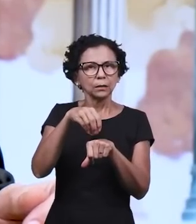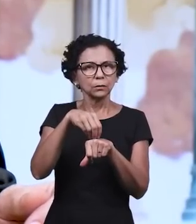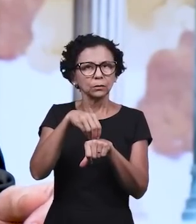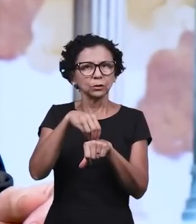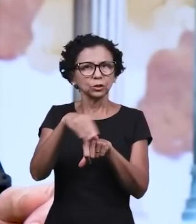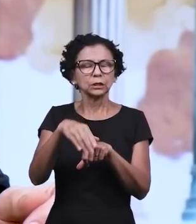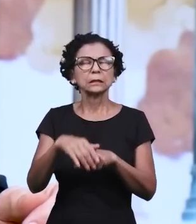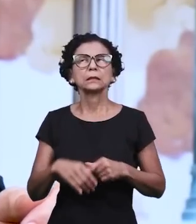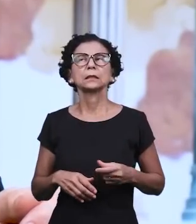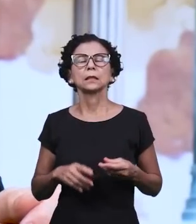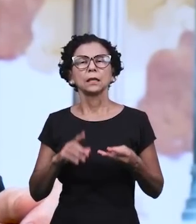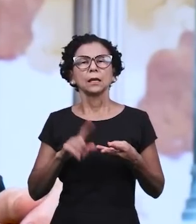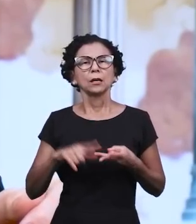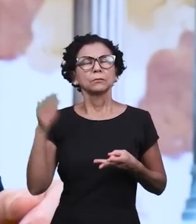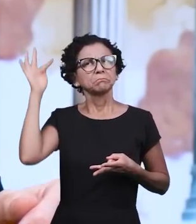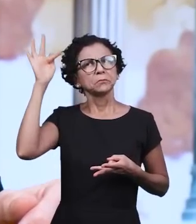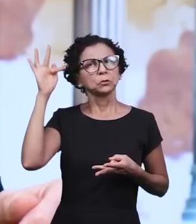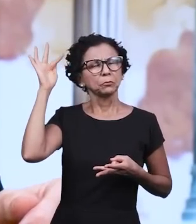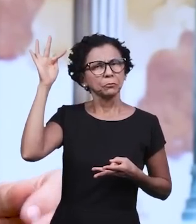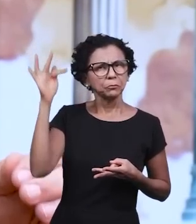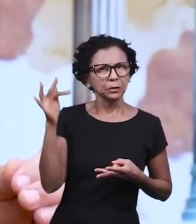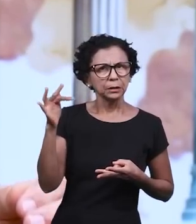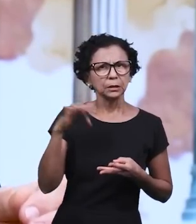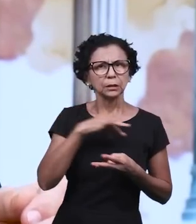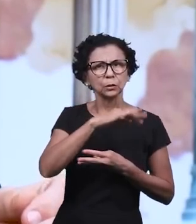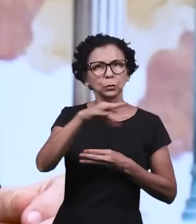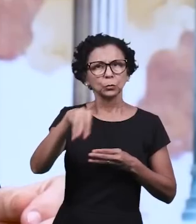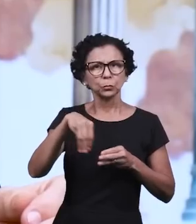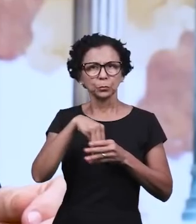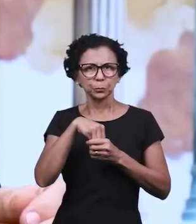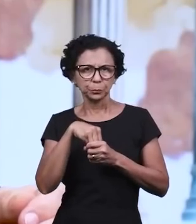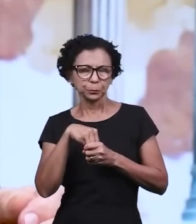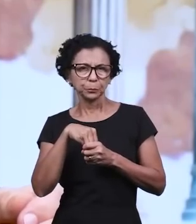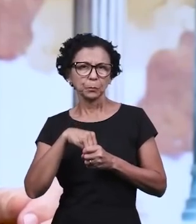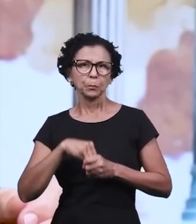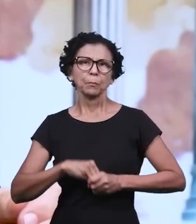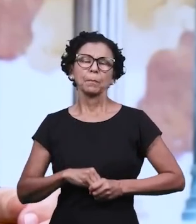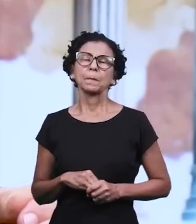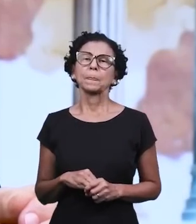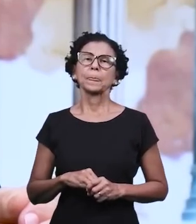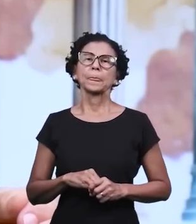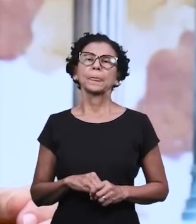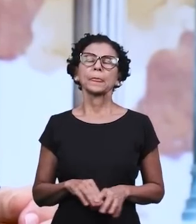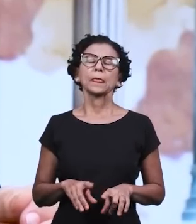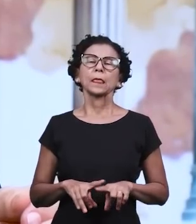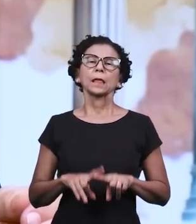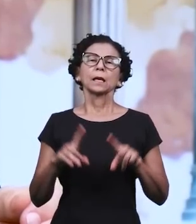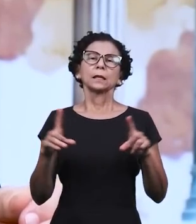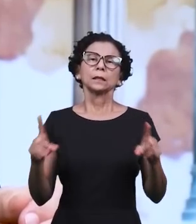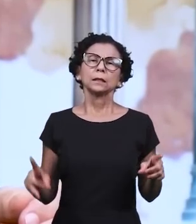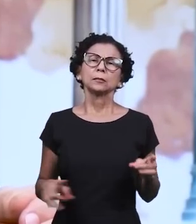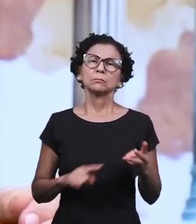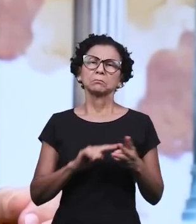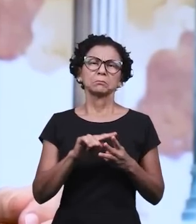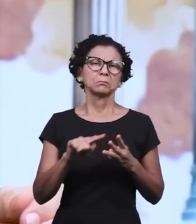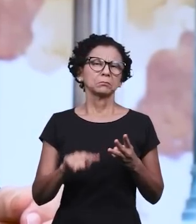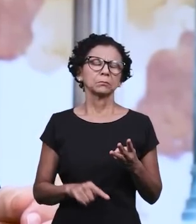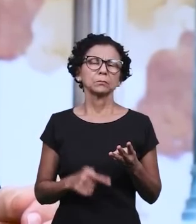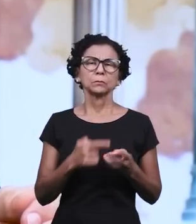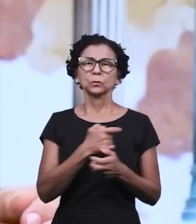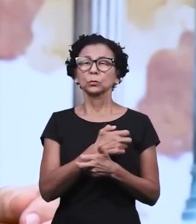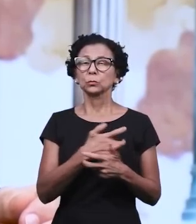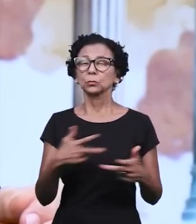de filosofia, mas mais geografia bíblica, história, e tem muita coisa,